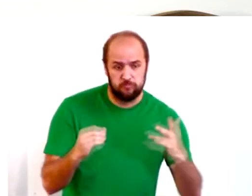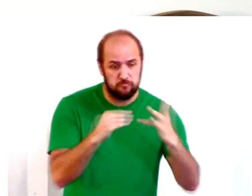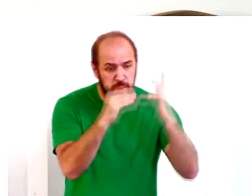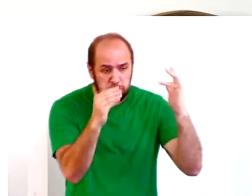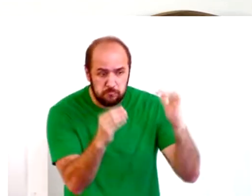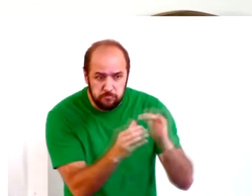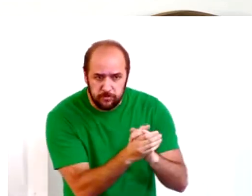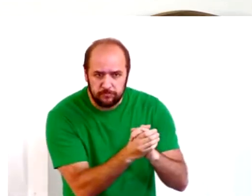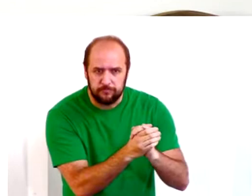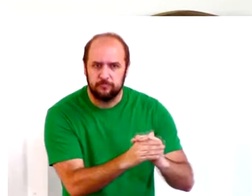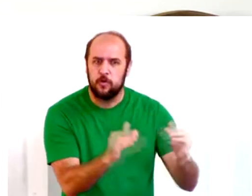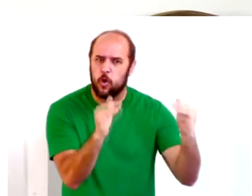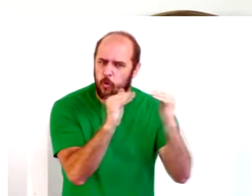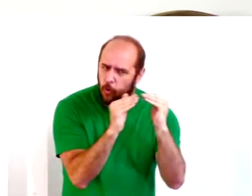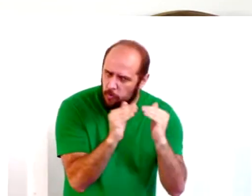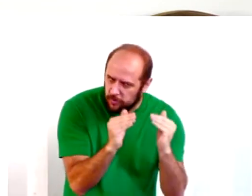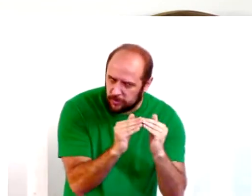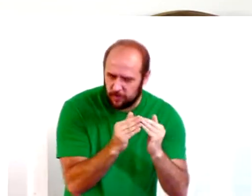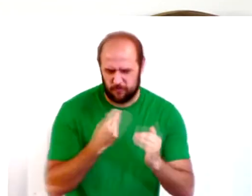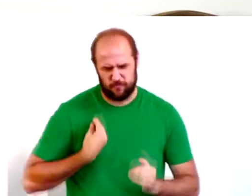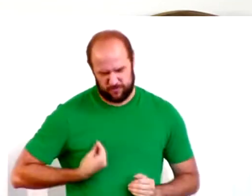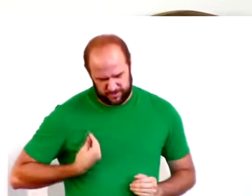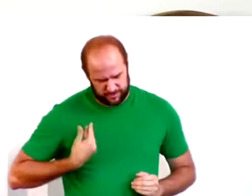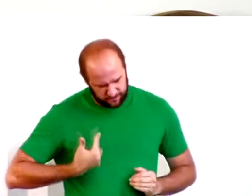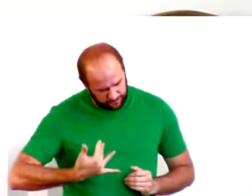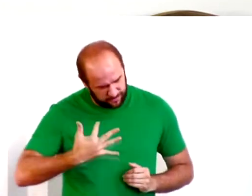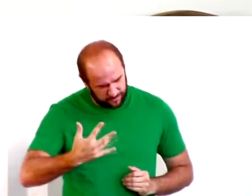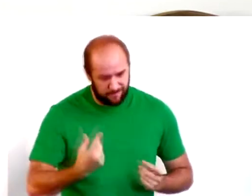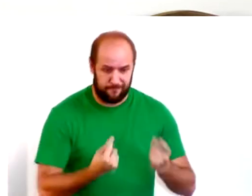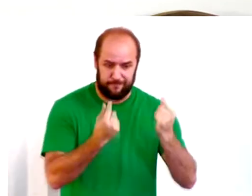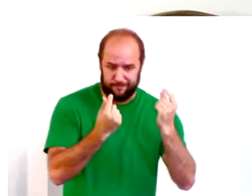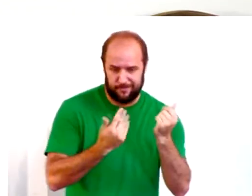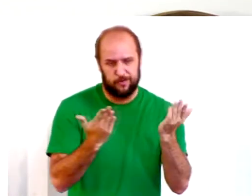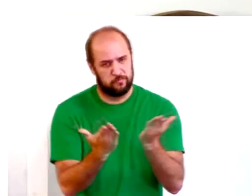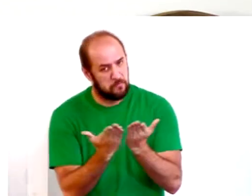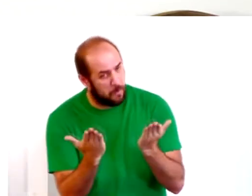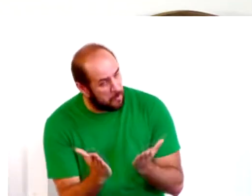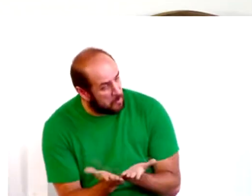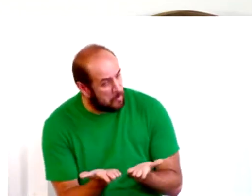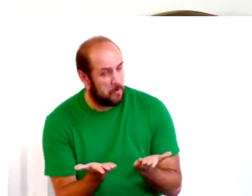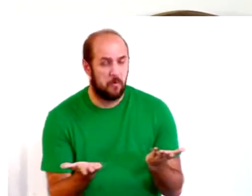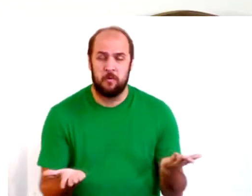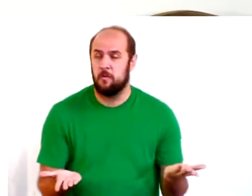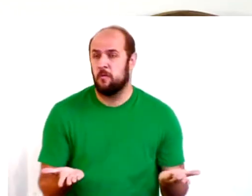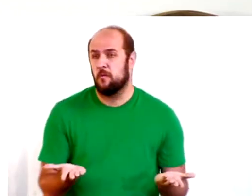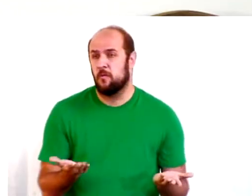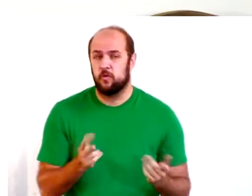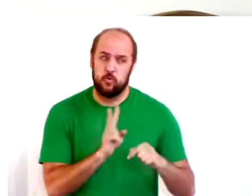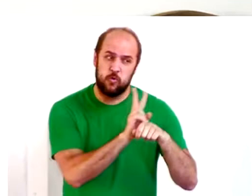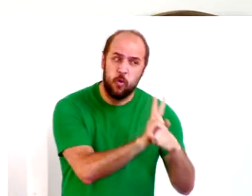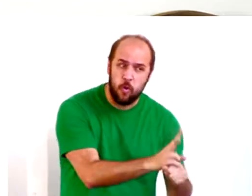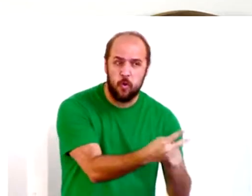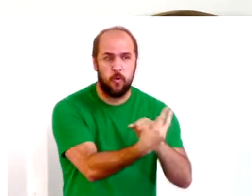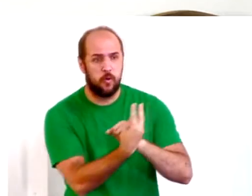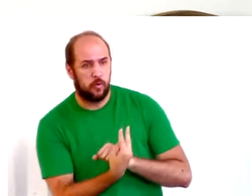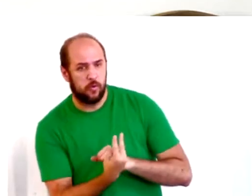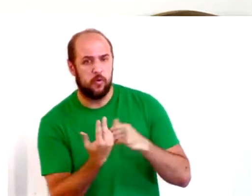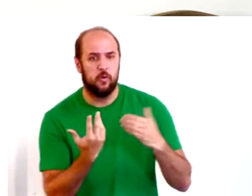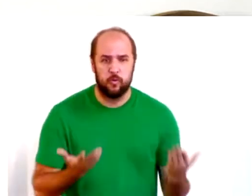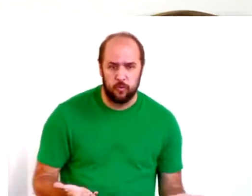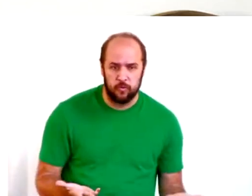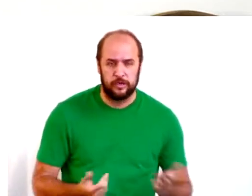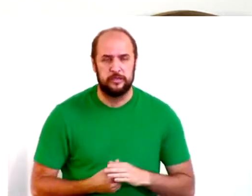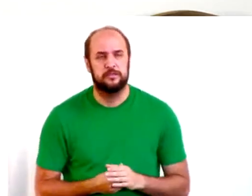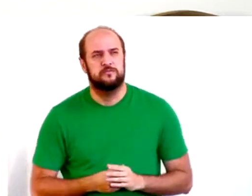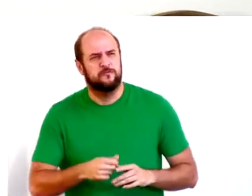de estar com ele na pobreza, na riqueza, a gente firma o acordo de um cuidar do outro, de